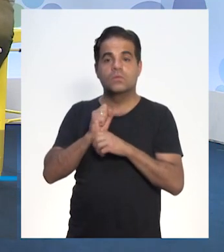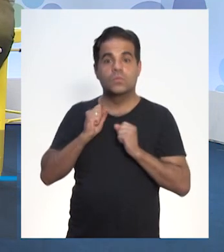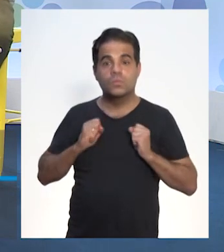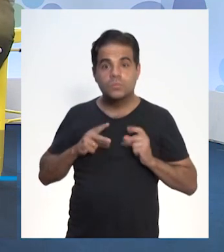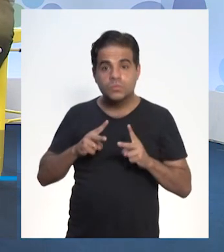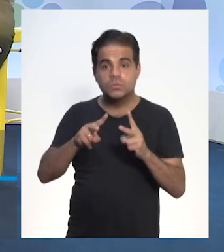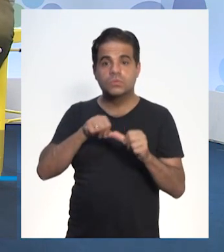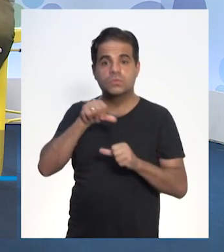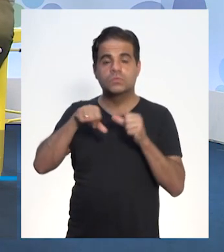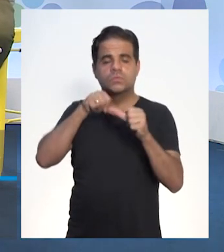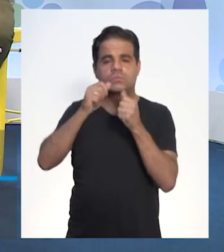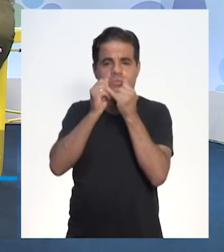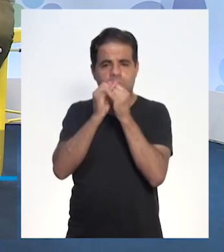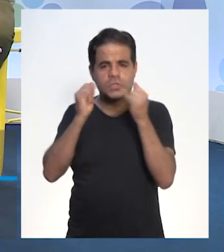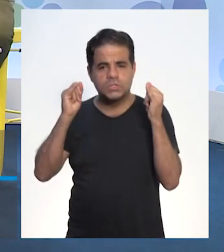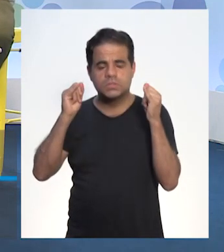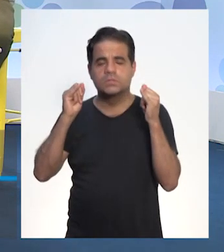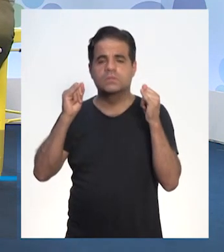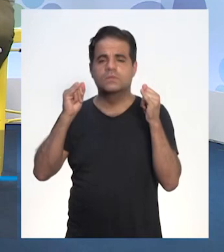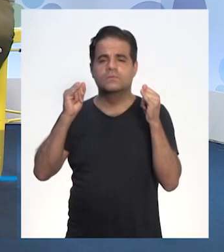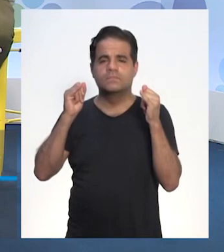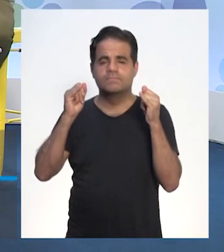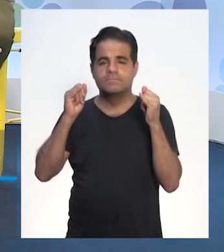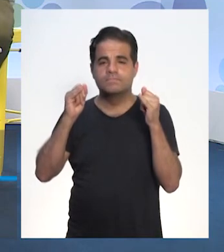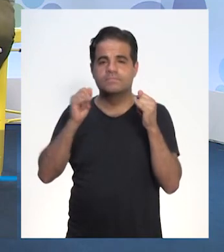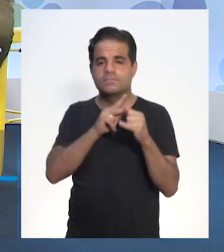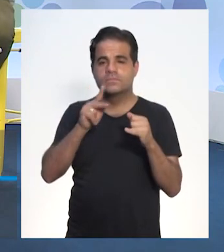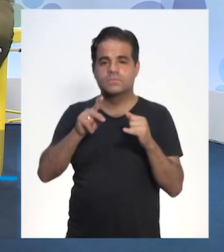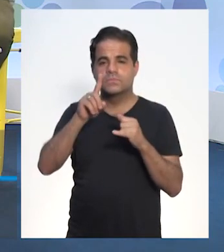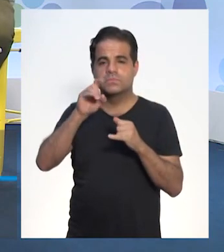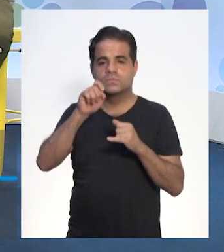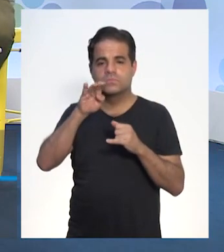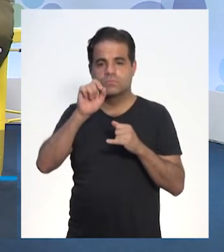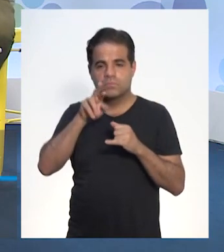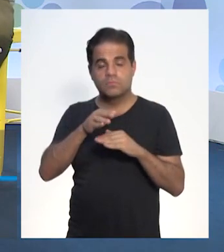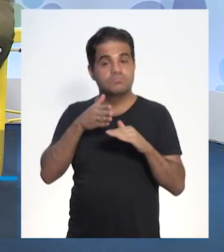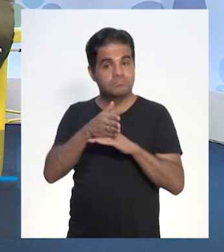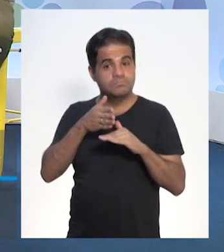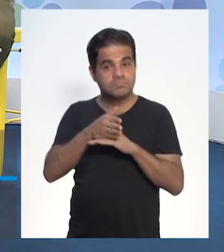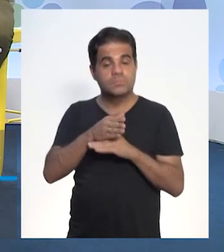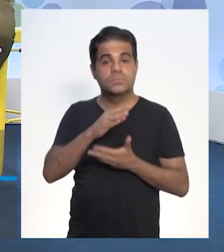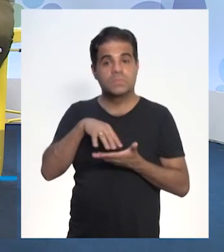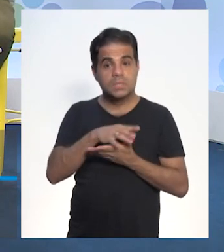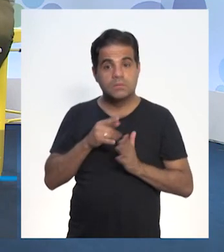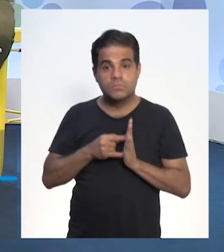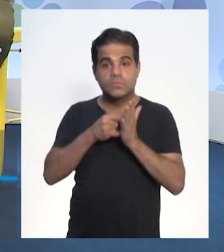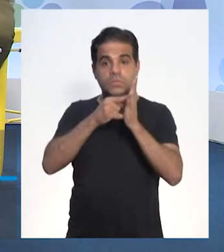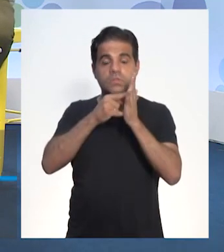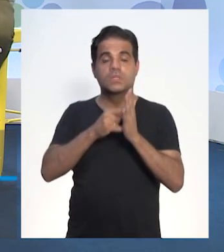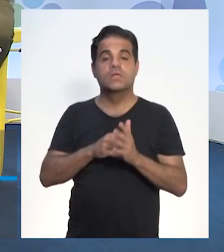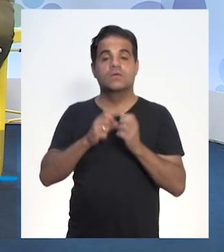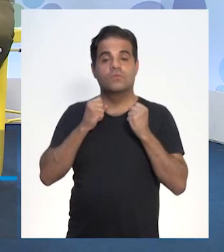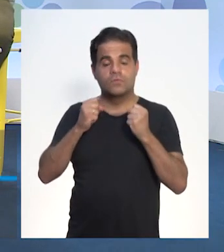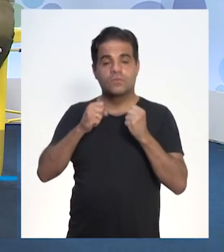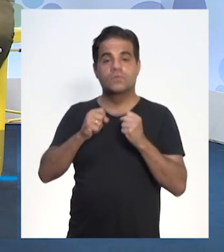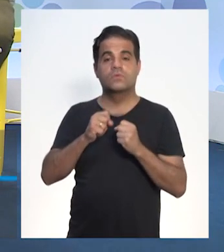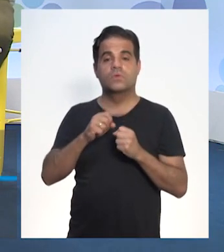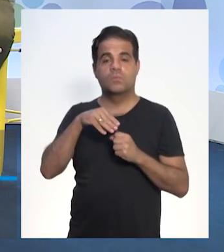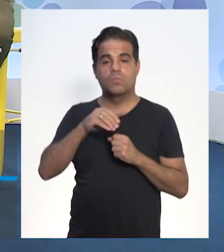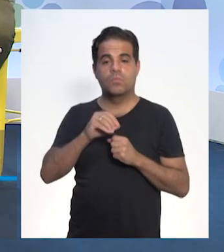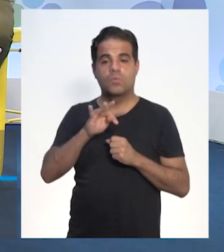contínua transformação de energia. Professor Débora também participando, corrente elétrica, campo magnético, tensão, força